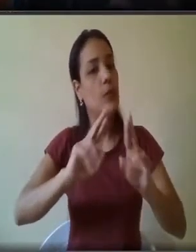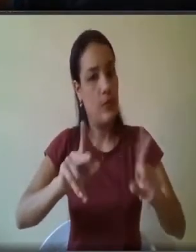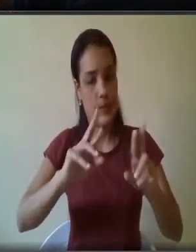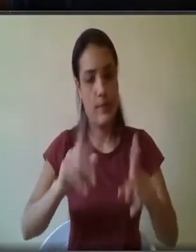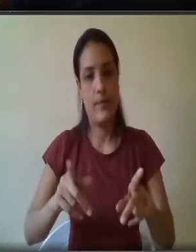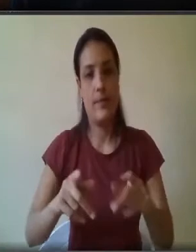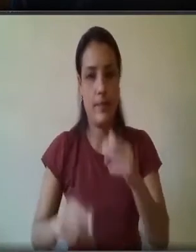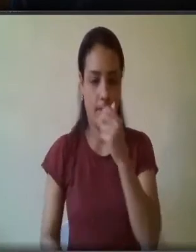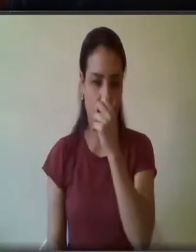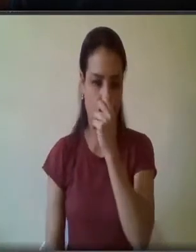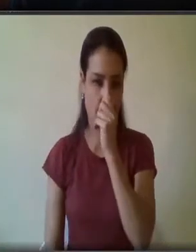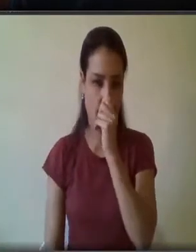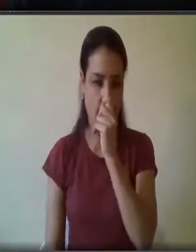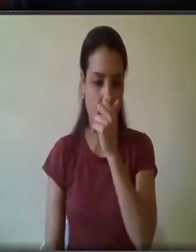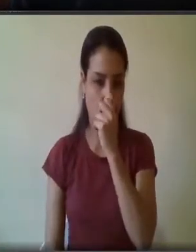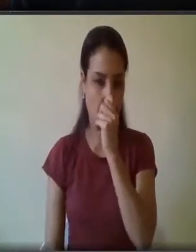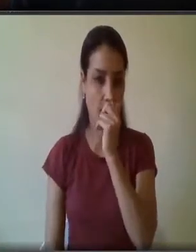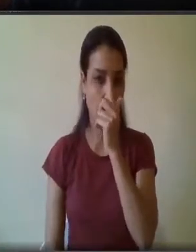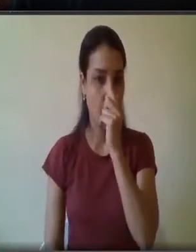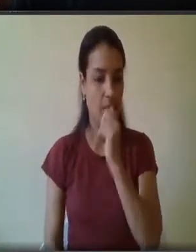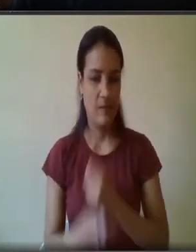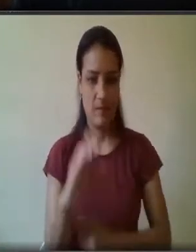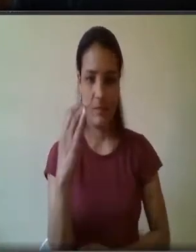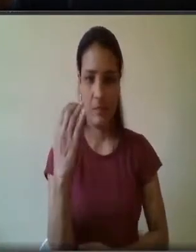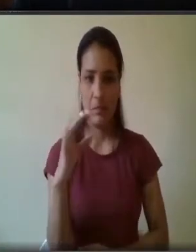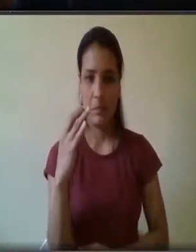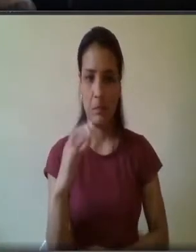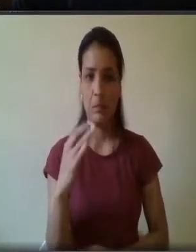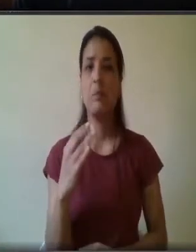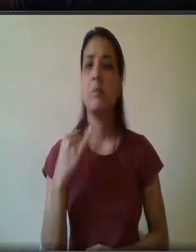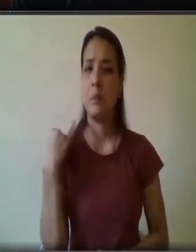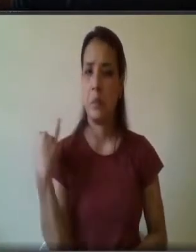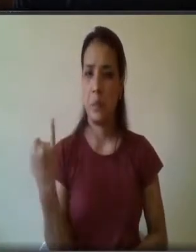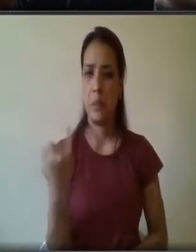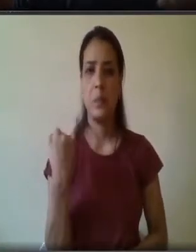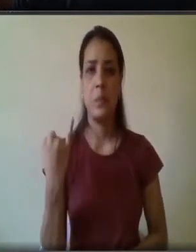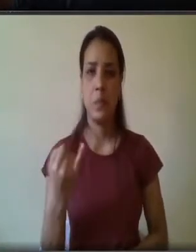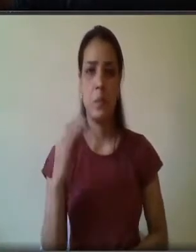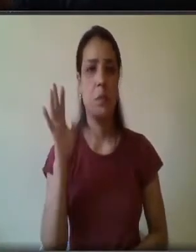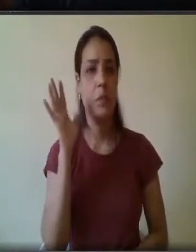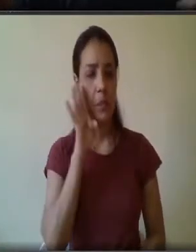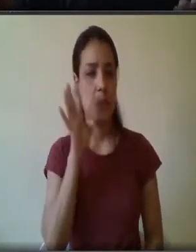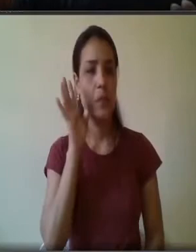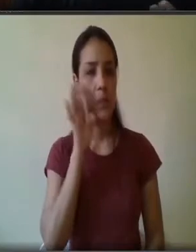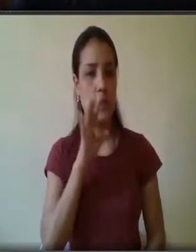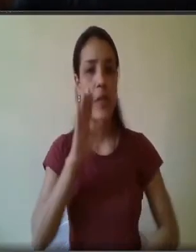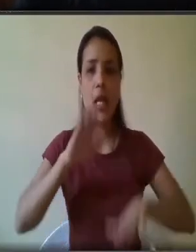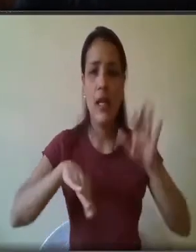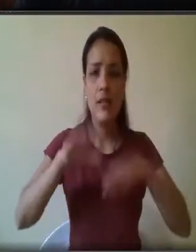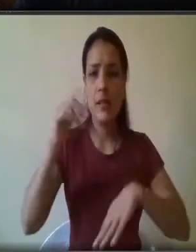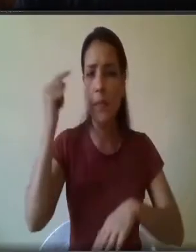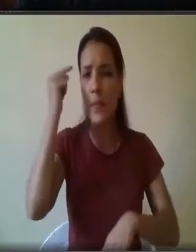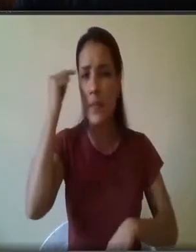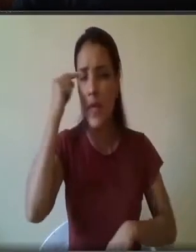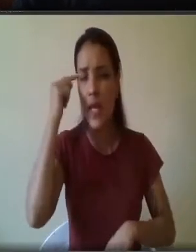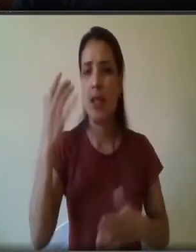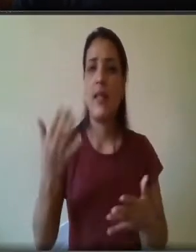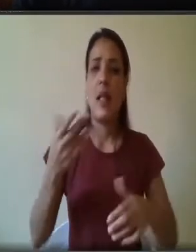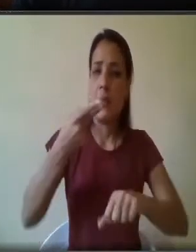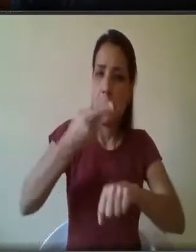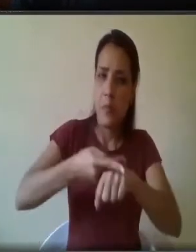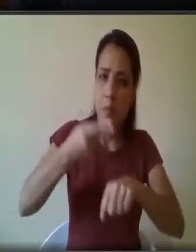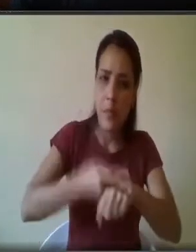assim, é muito rico a ciência. A gente pensa que um produto, um minério, um poder de